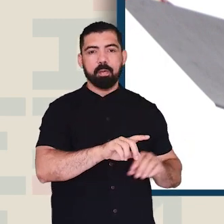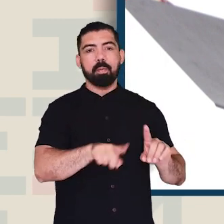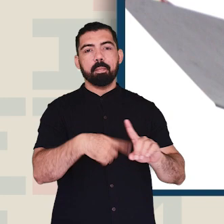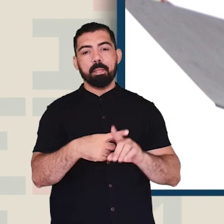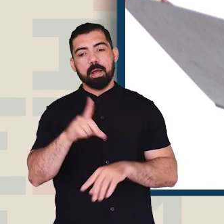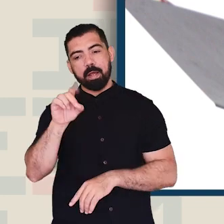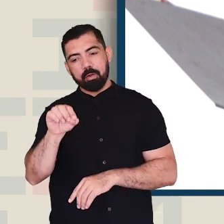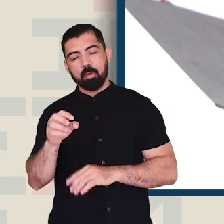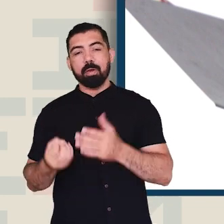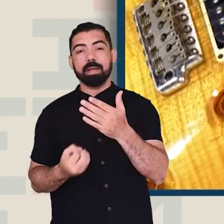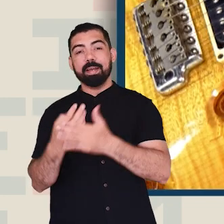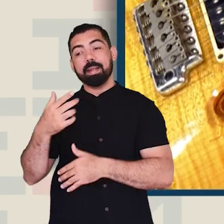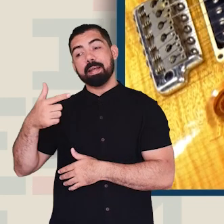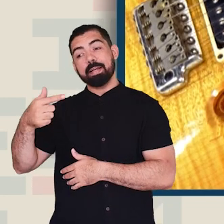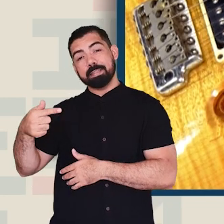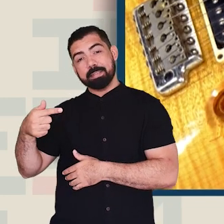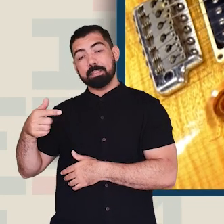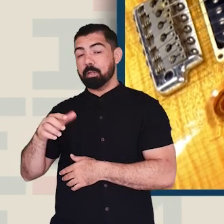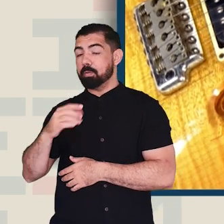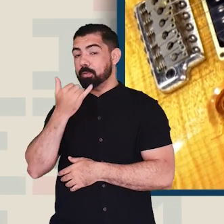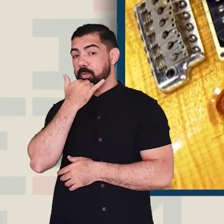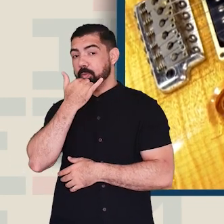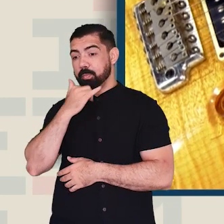se eu colocar a nona,